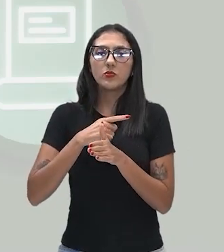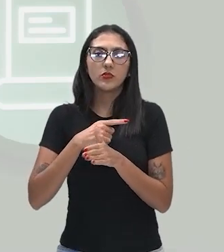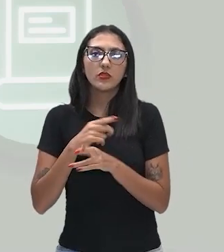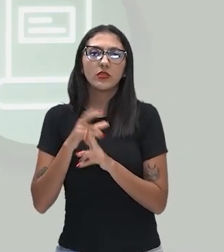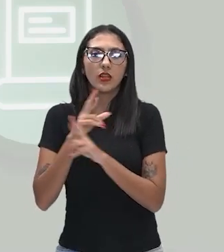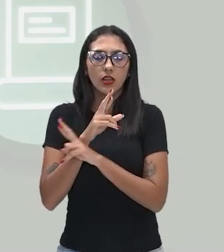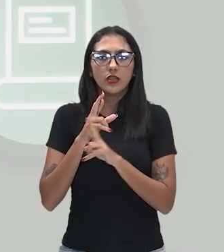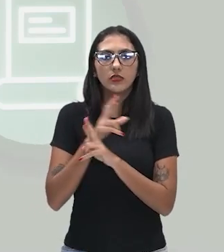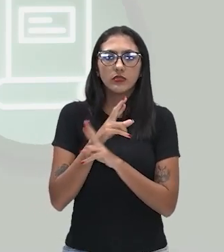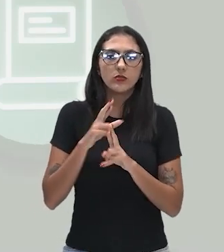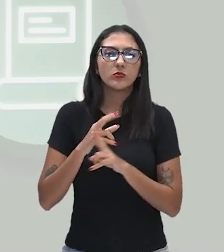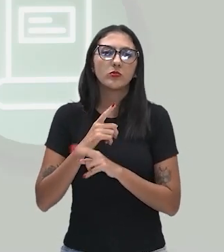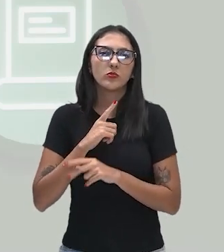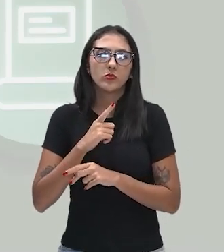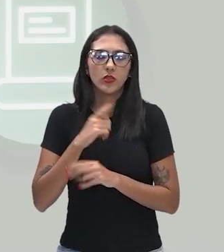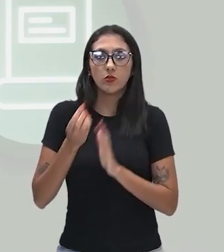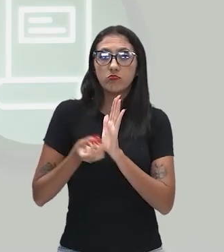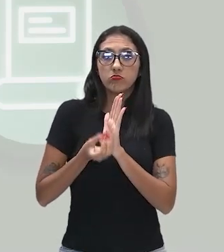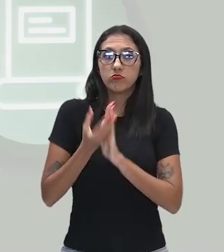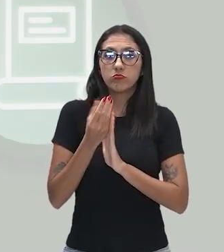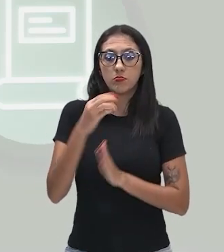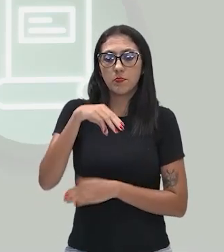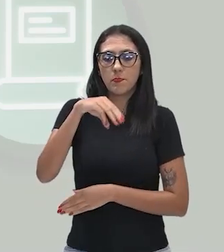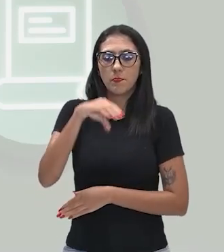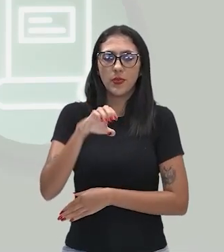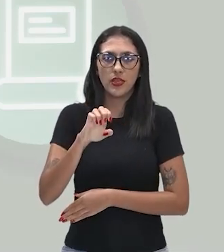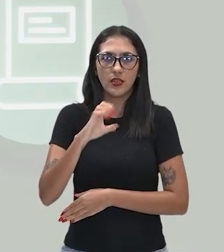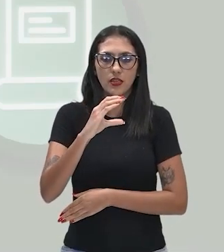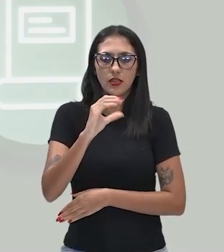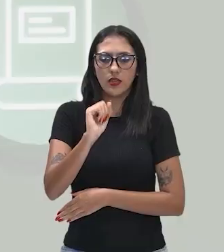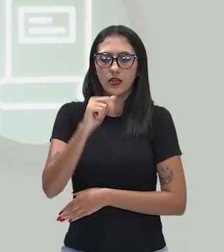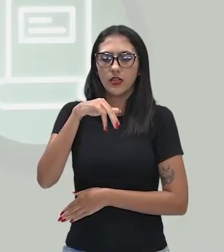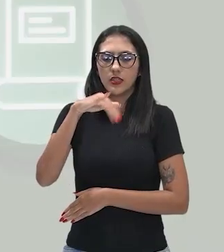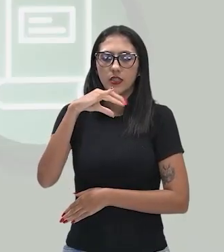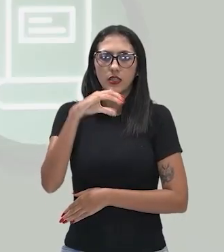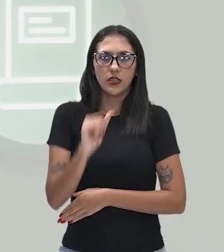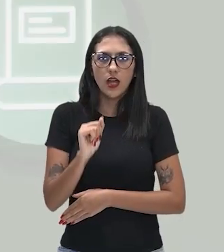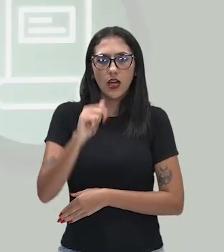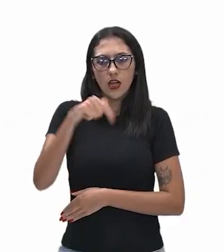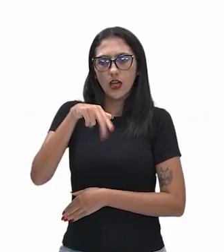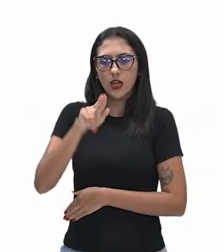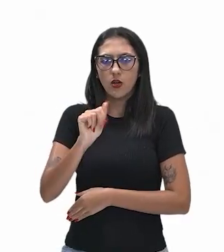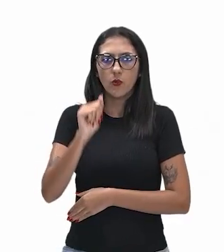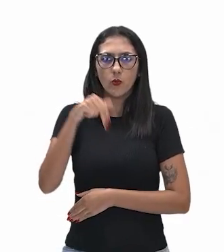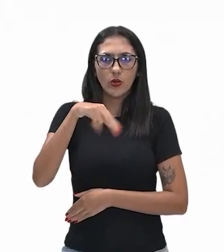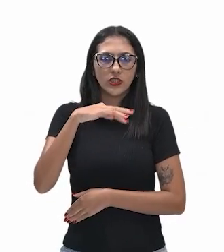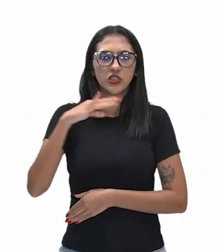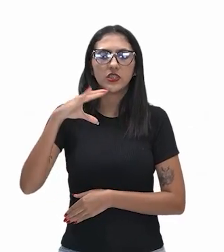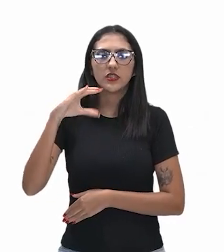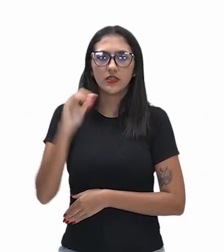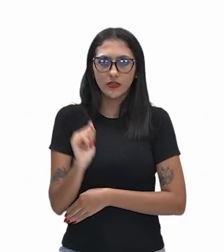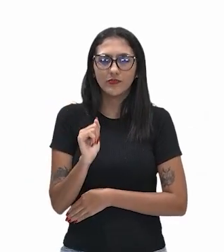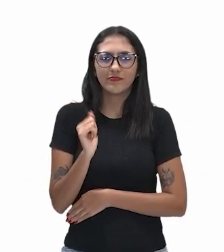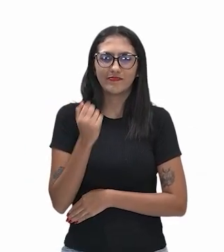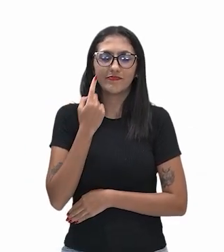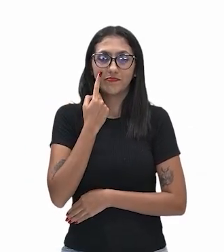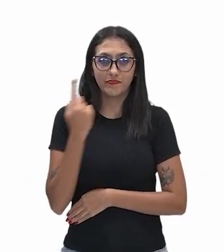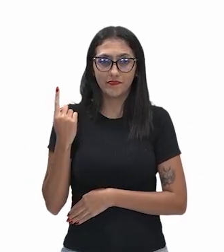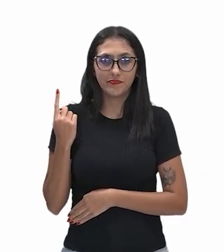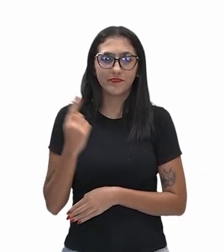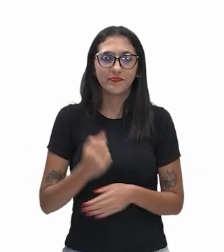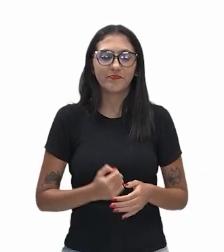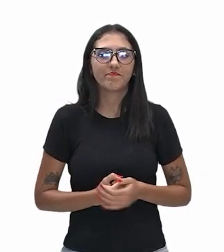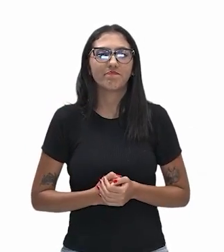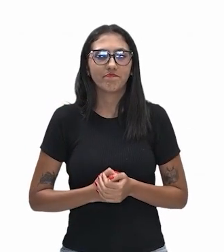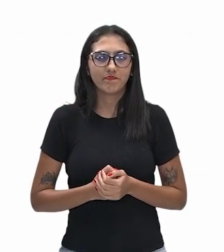vai começar a surgir a mecânica quântica. Dá só uma olhada no que é quantização. Olha só. A